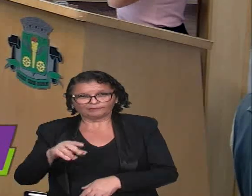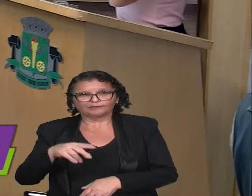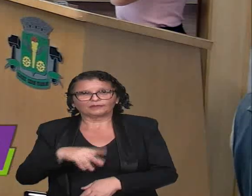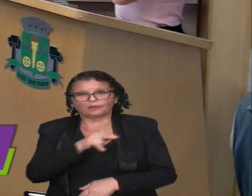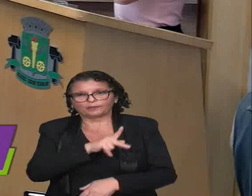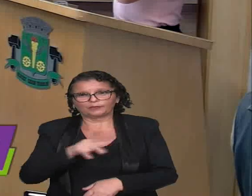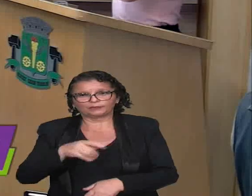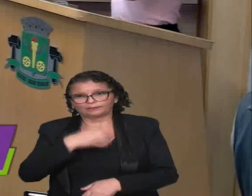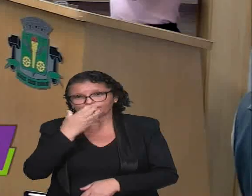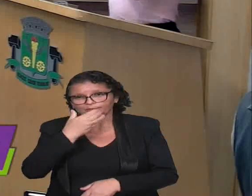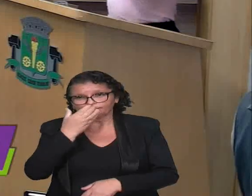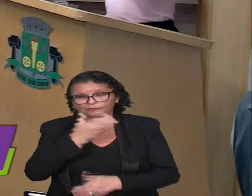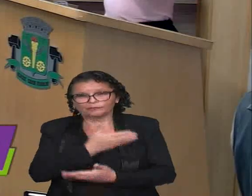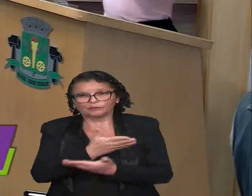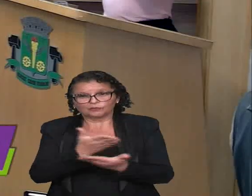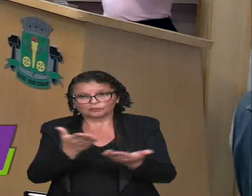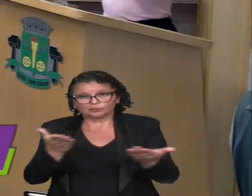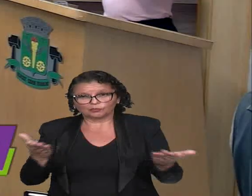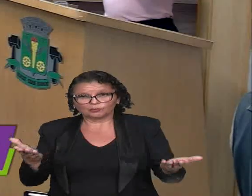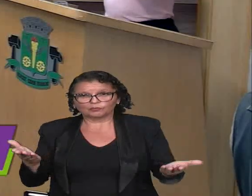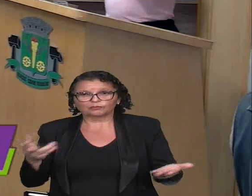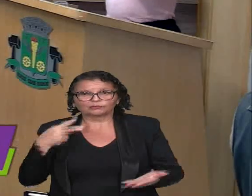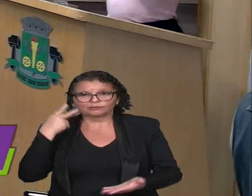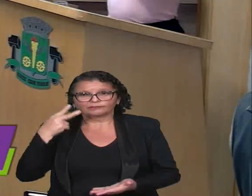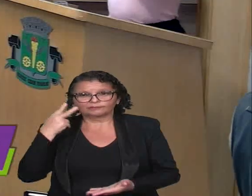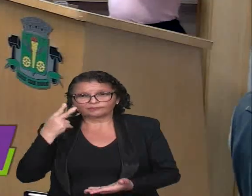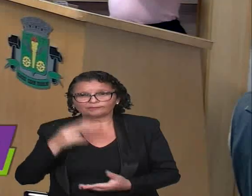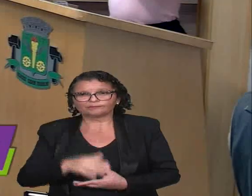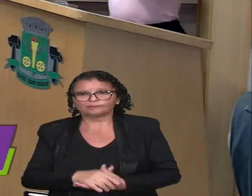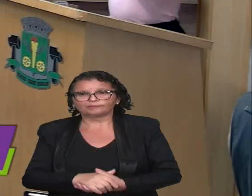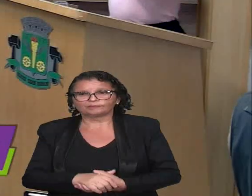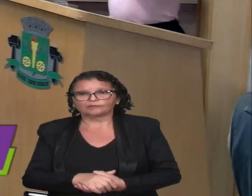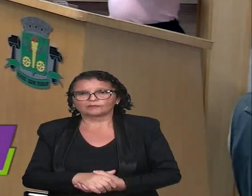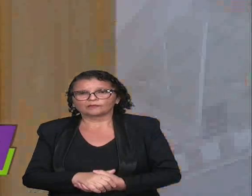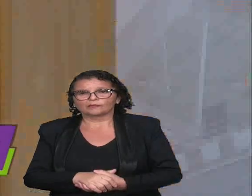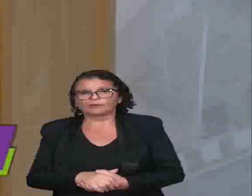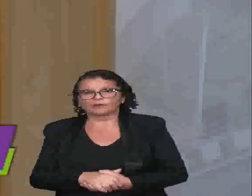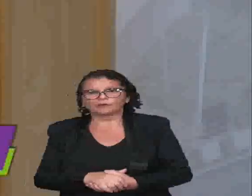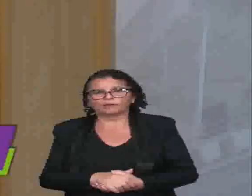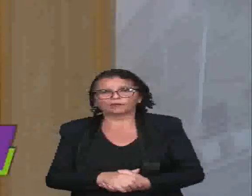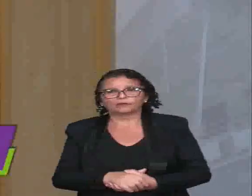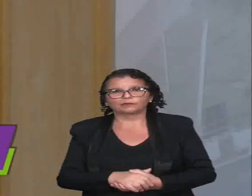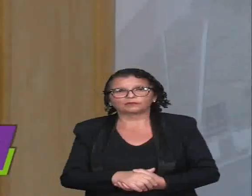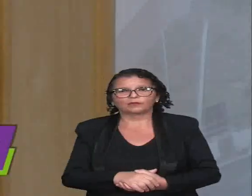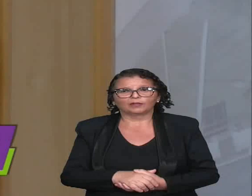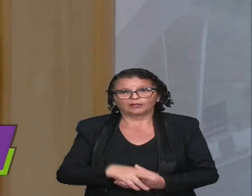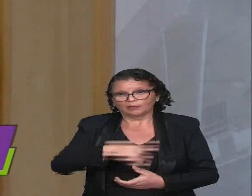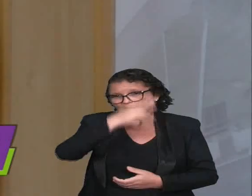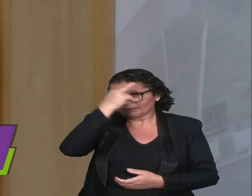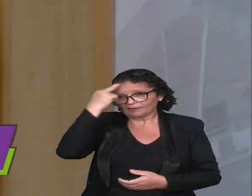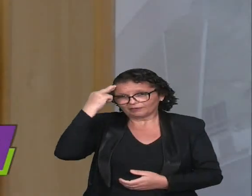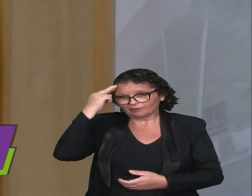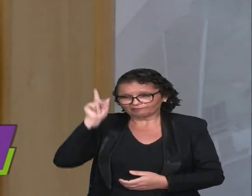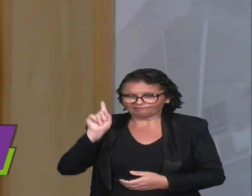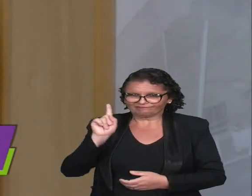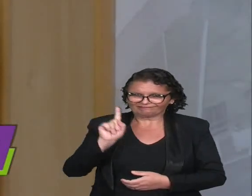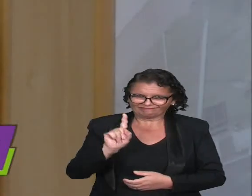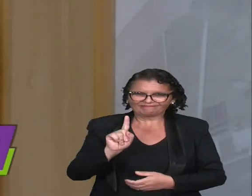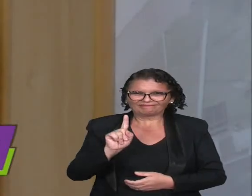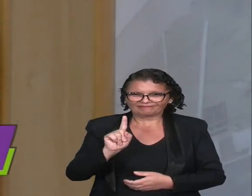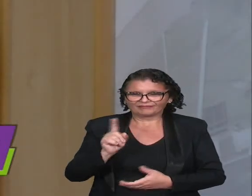Presidente eu quero cumprimentar aqui a todos os vereadores acabamos também de receber o nosso prefeitão que estava aqui